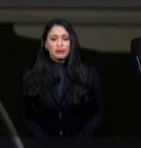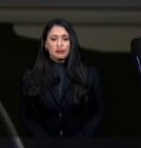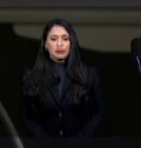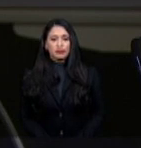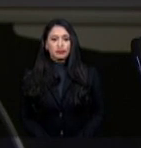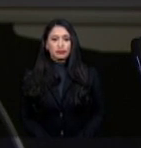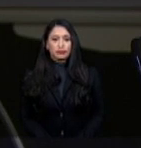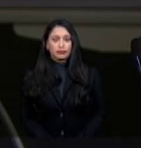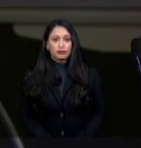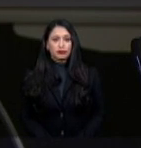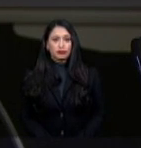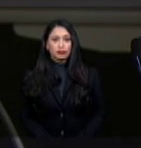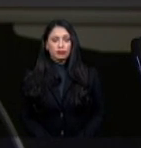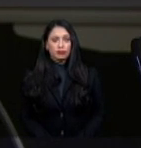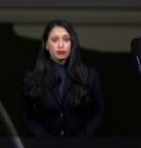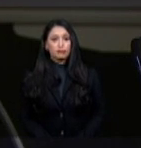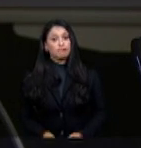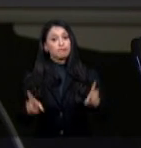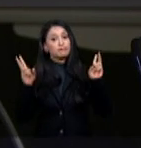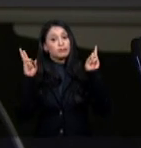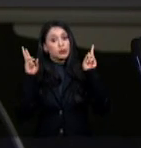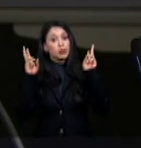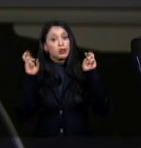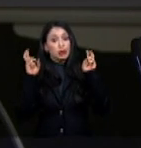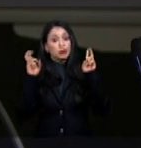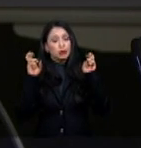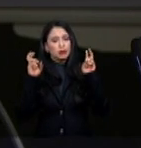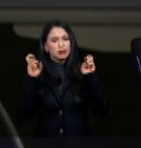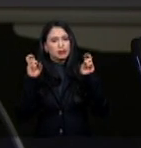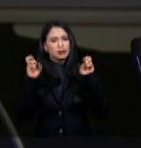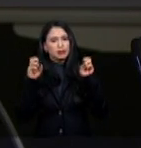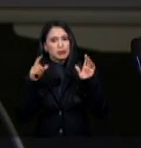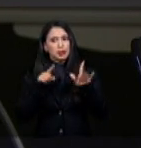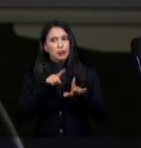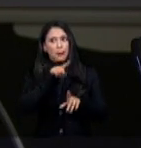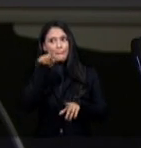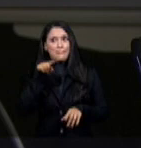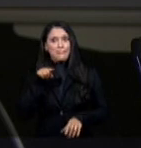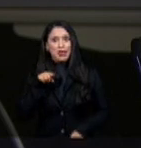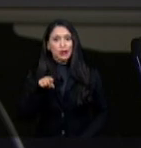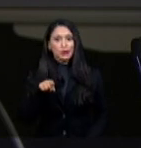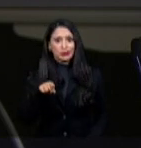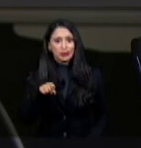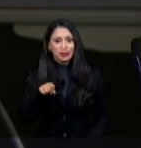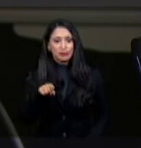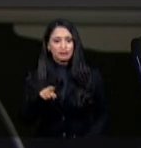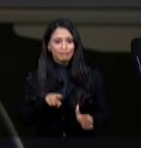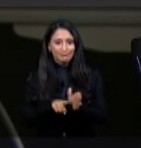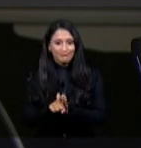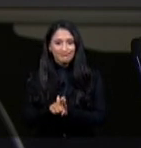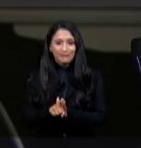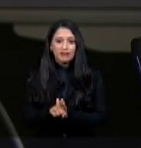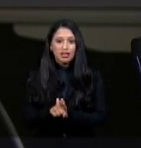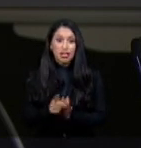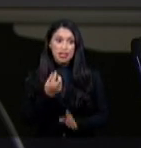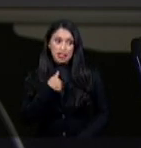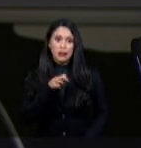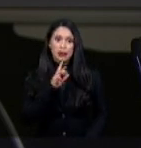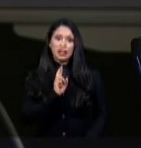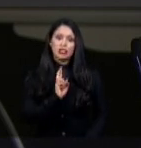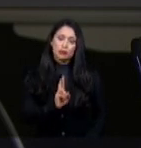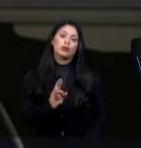é muito interessante o tema seu um questionamento uma pergunta e já respondo sim